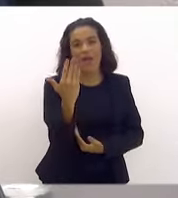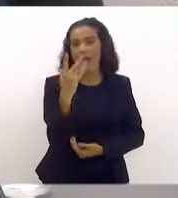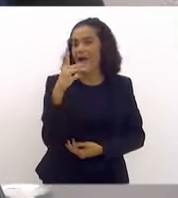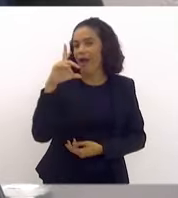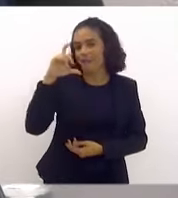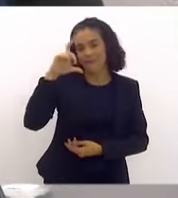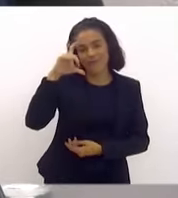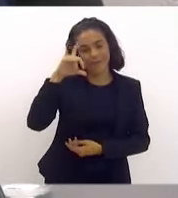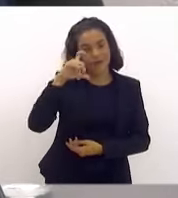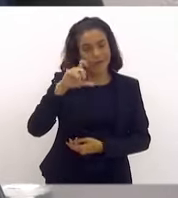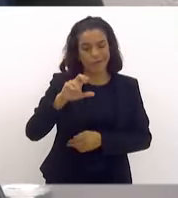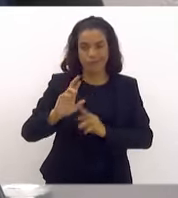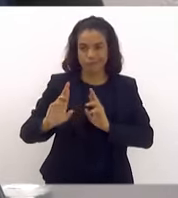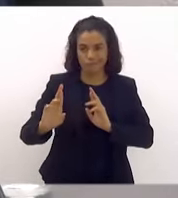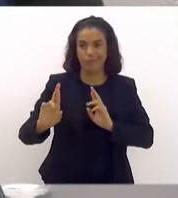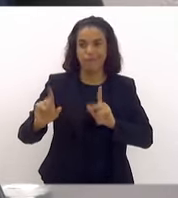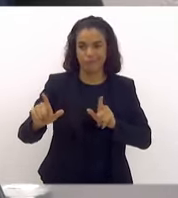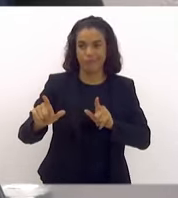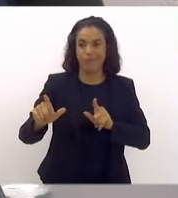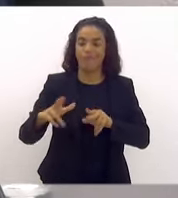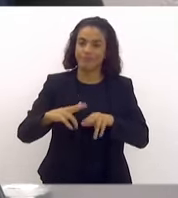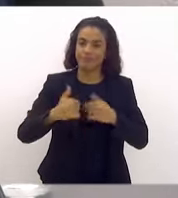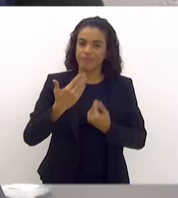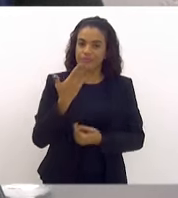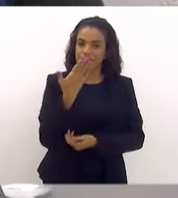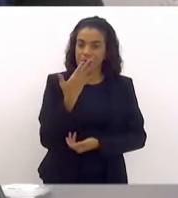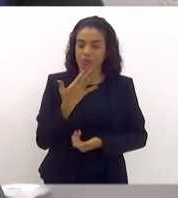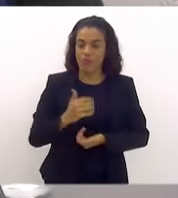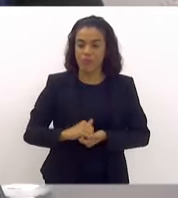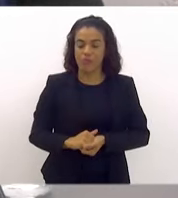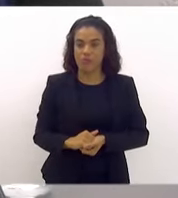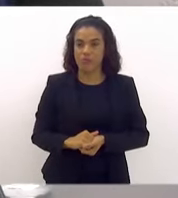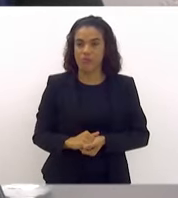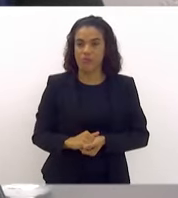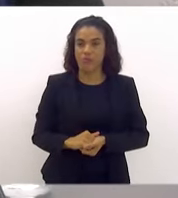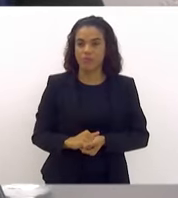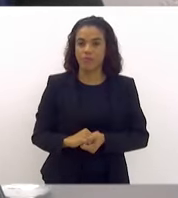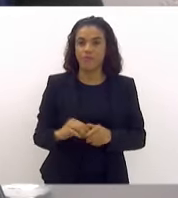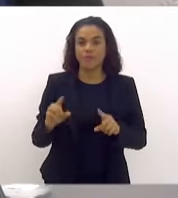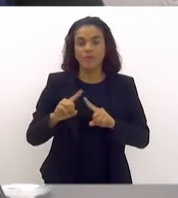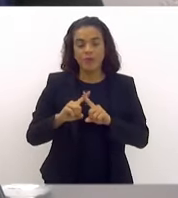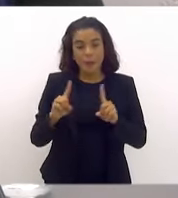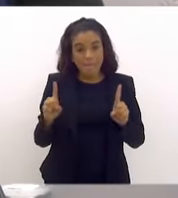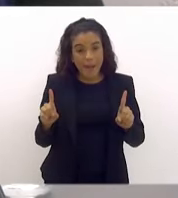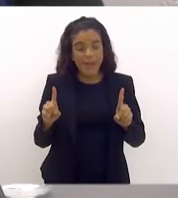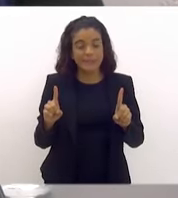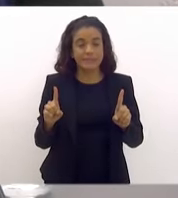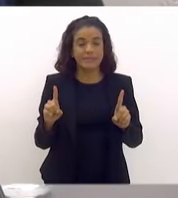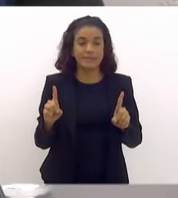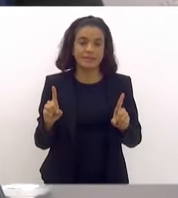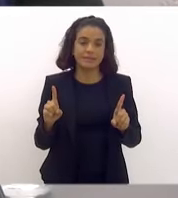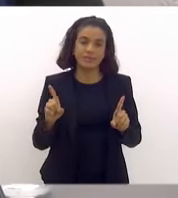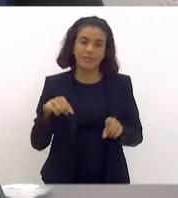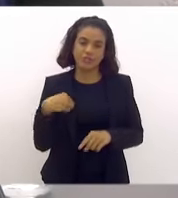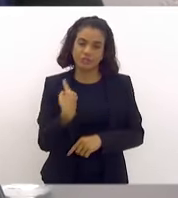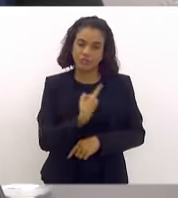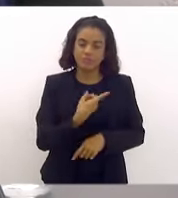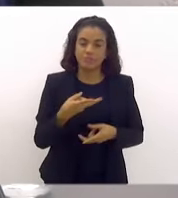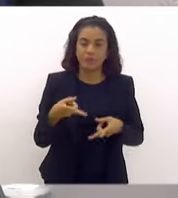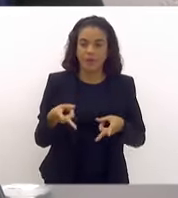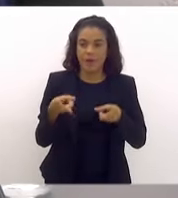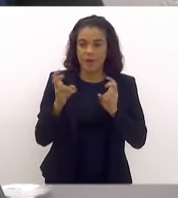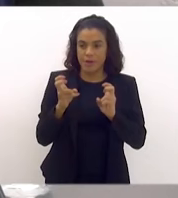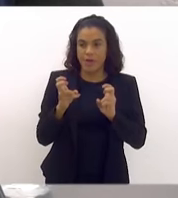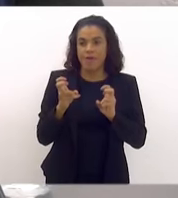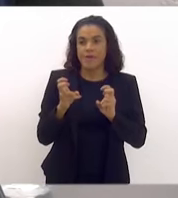mesma condição fotográfica que foi exibida paraa pessoa mas eh consequências que a gente nota em